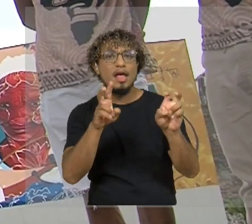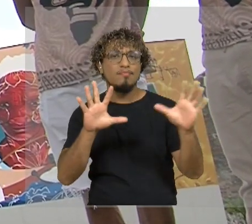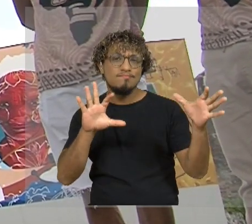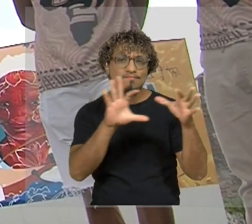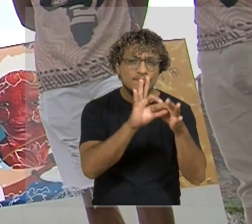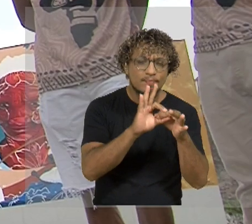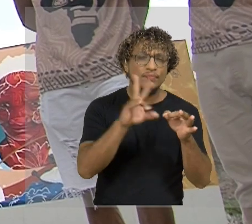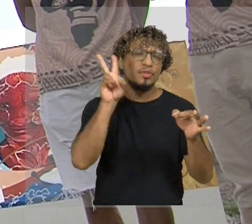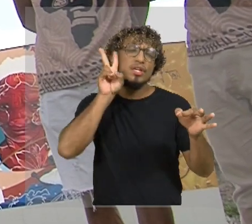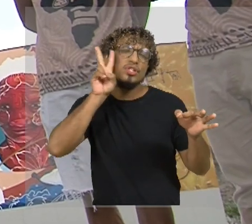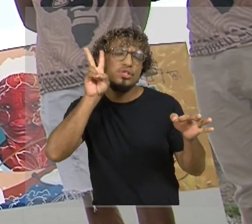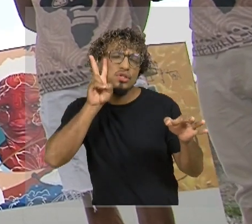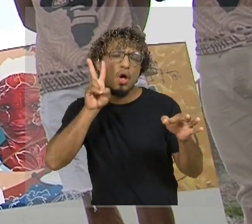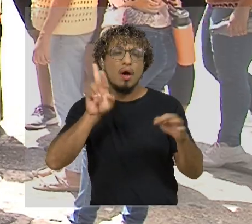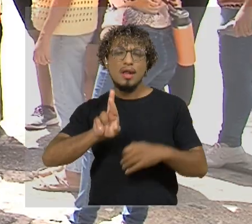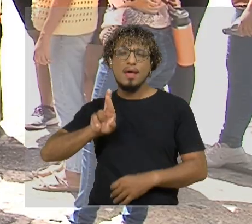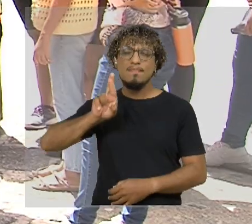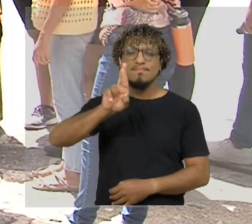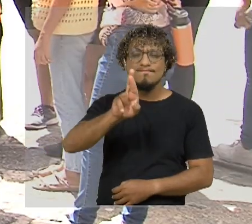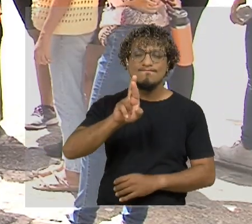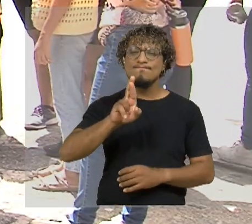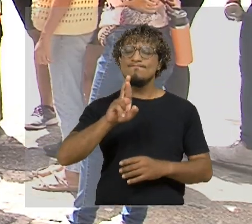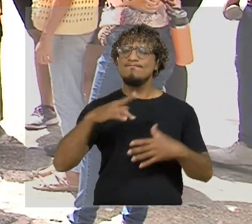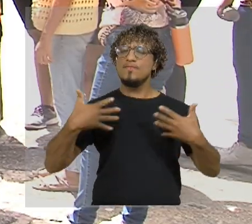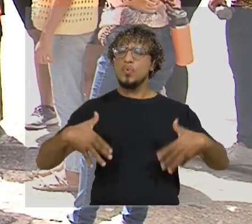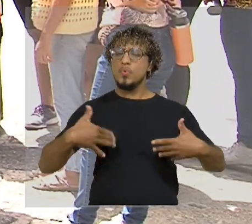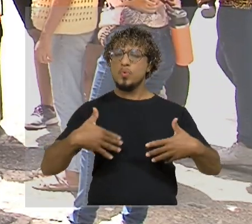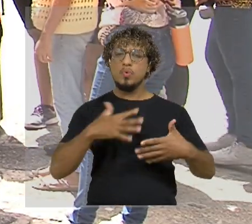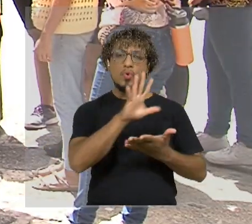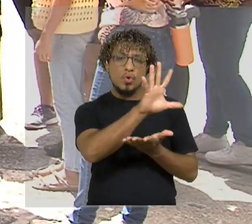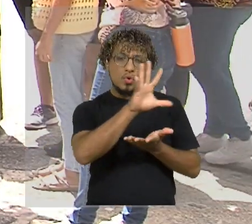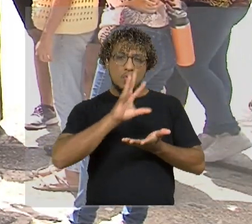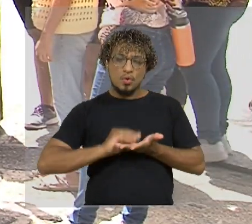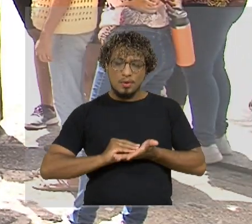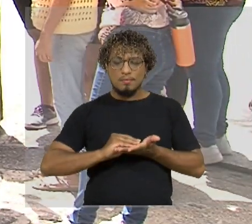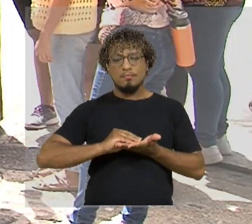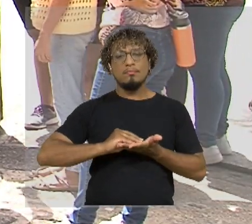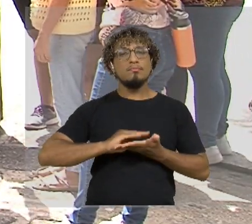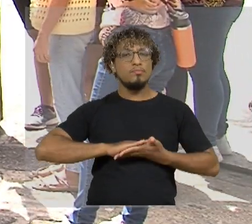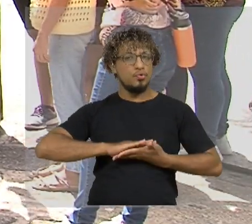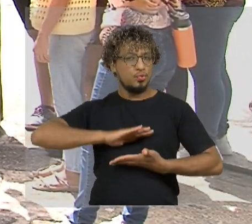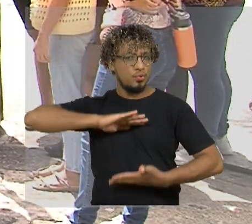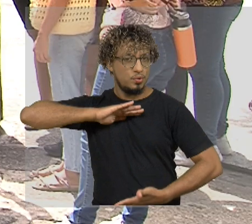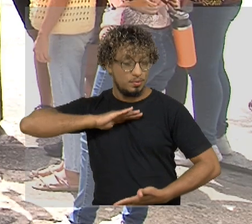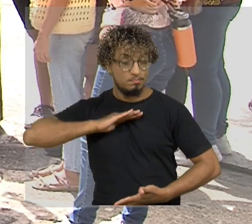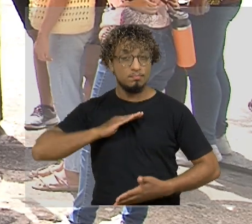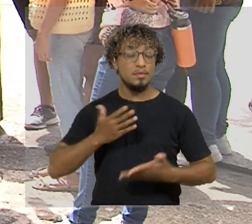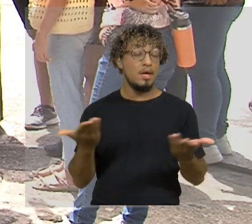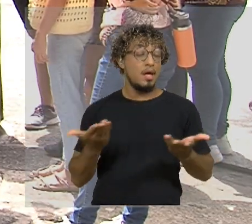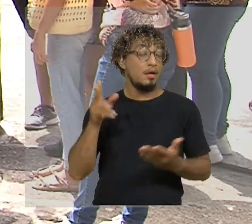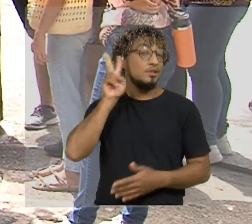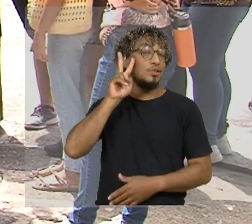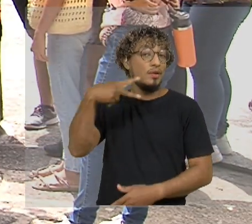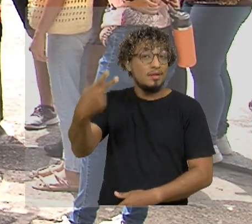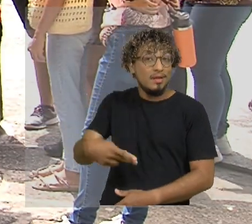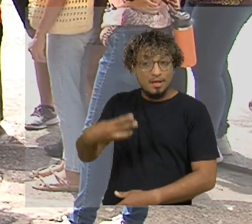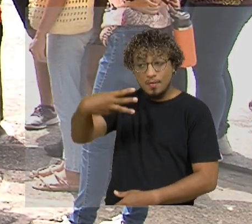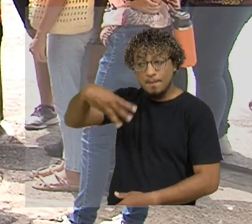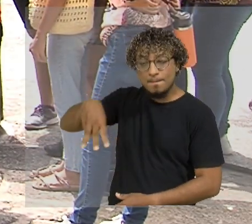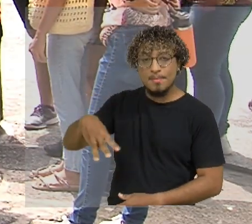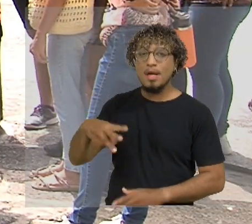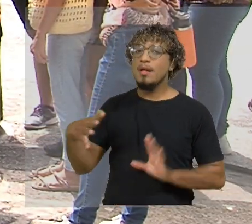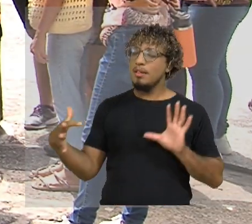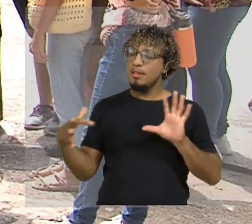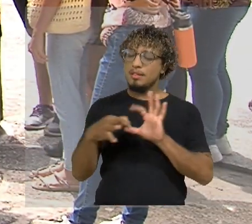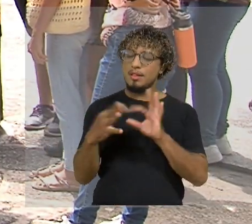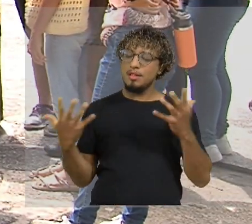história e representatividade. Conhecer, escrever e registrar. A história do Maranhão está interligada